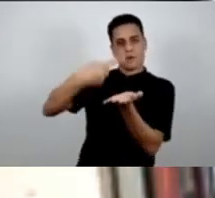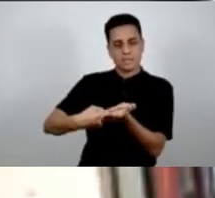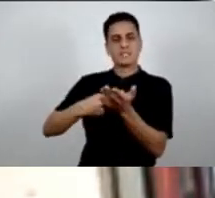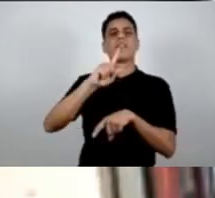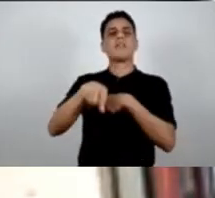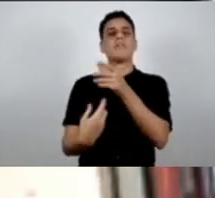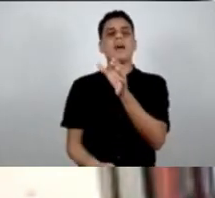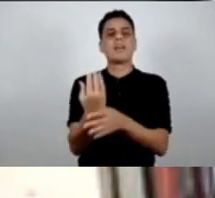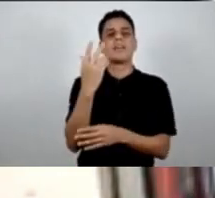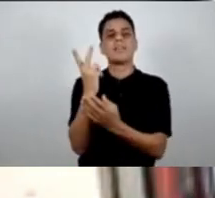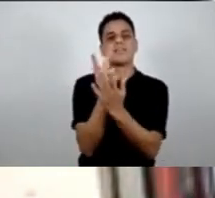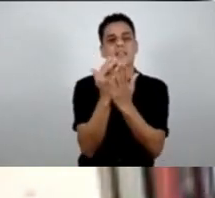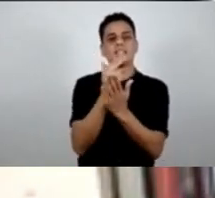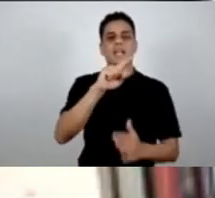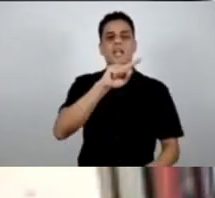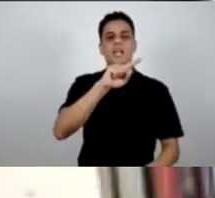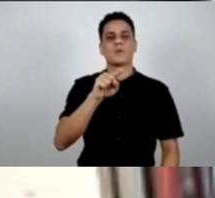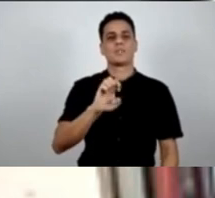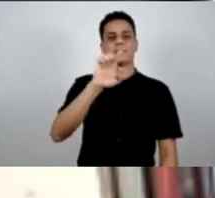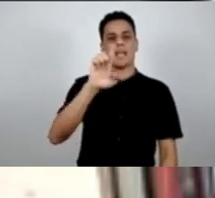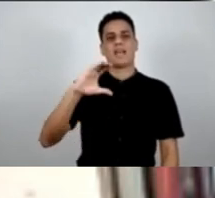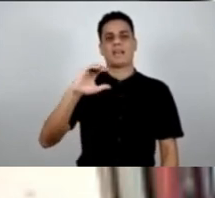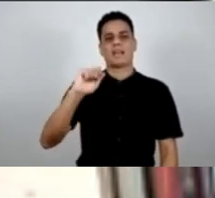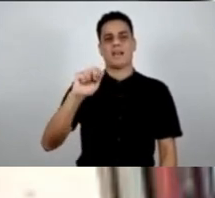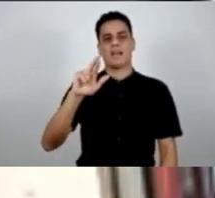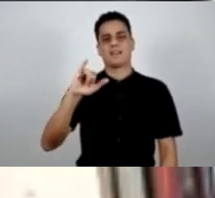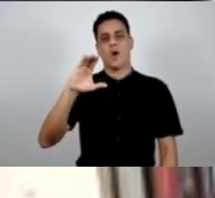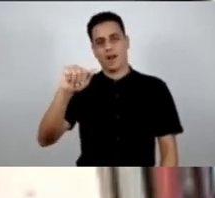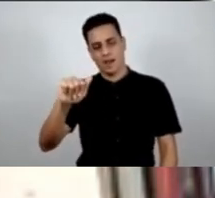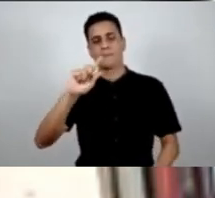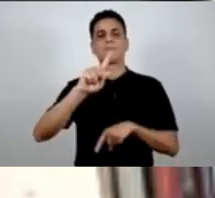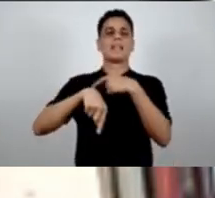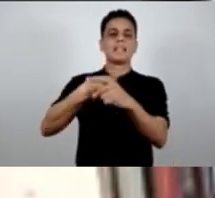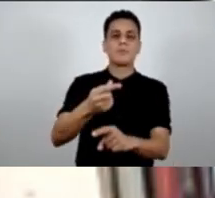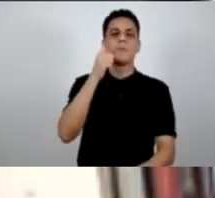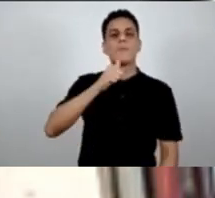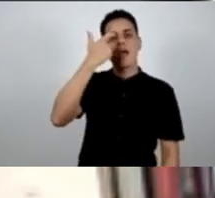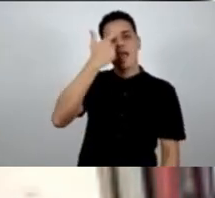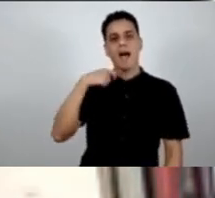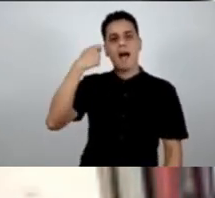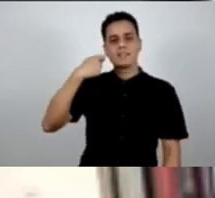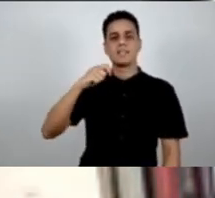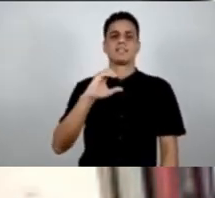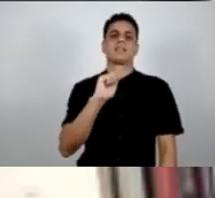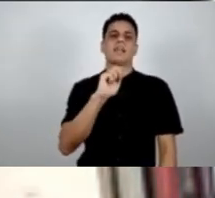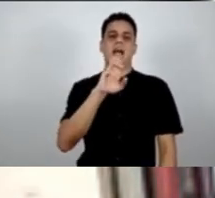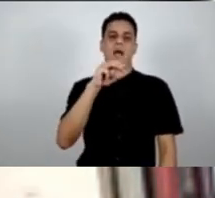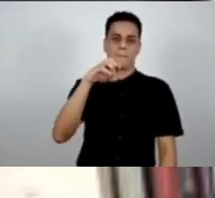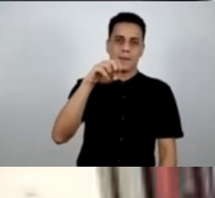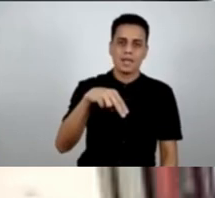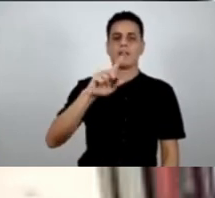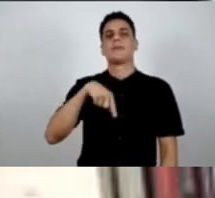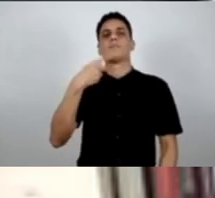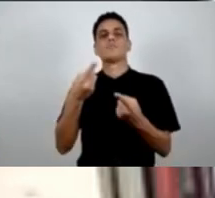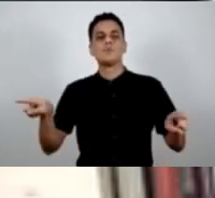é? E depois você passa para Carmen Miranda, depois você passa para a Bossa Nova. No final dos anos 50, você tem a construção de Brasília,